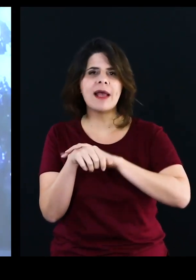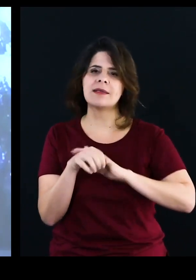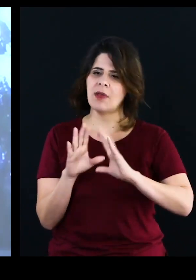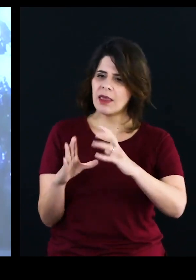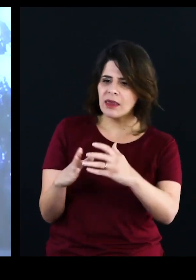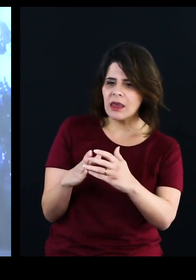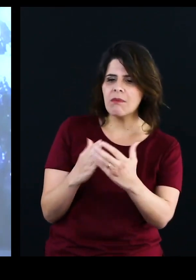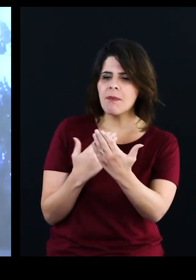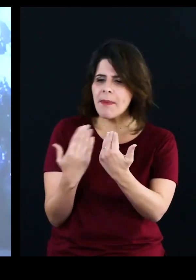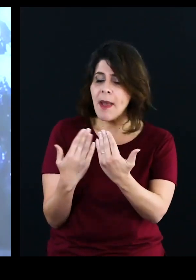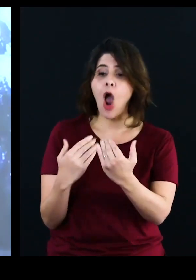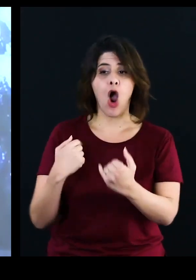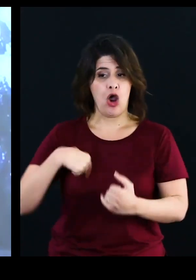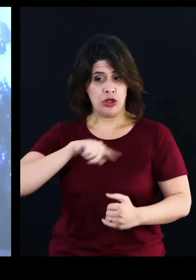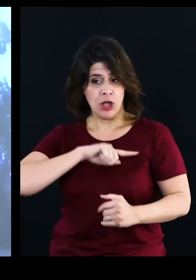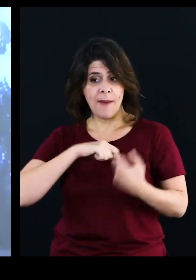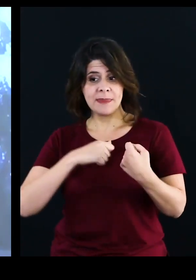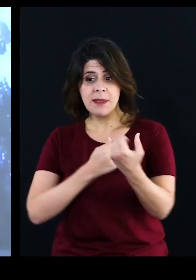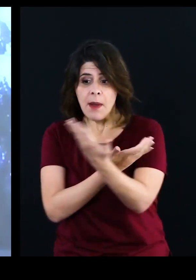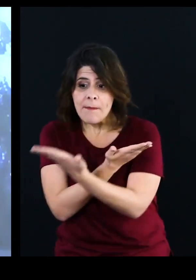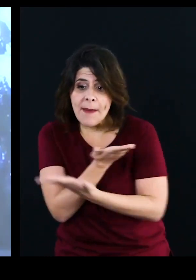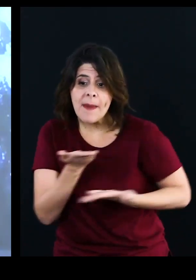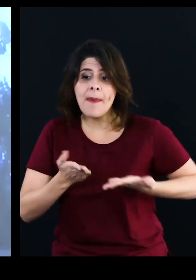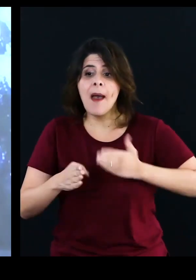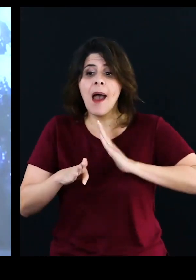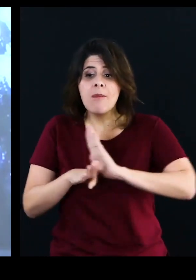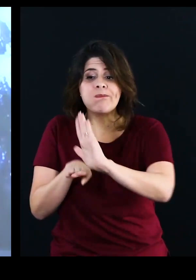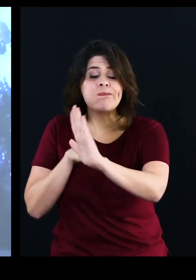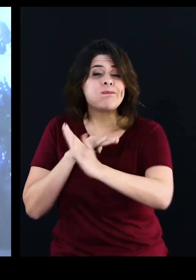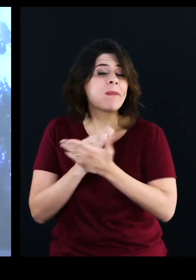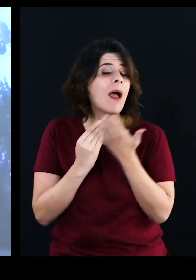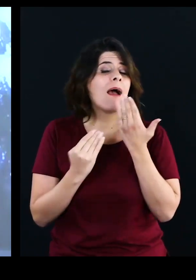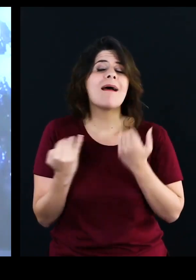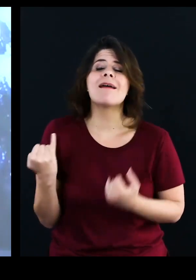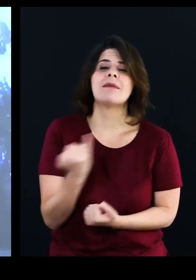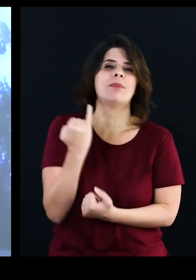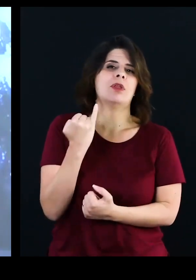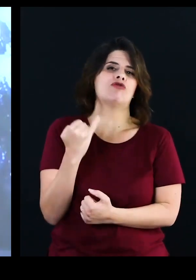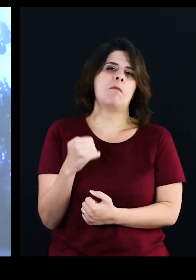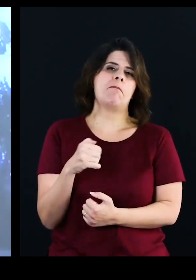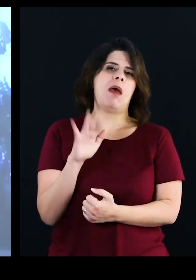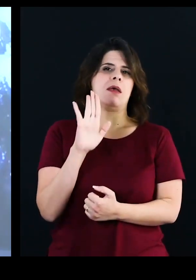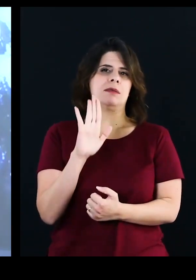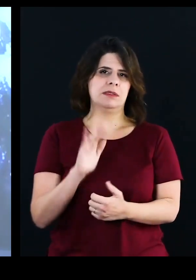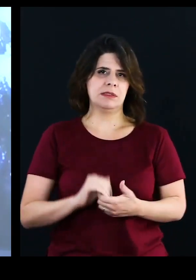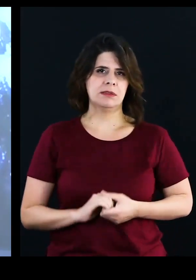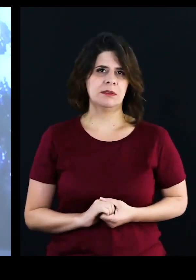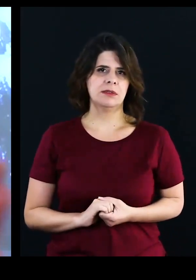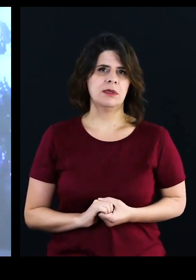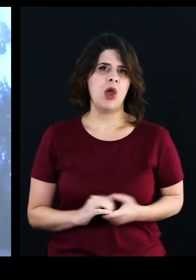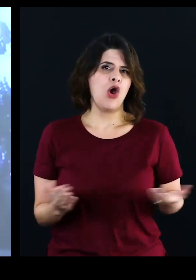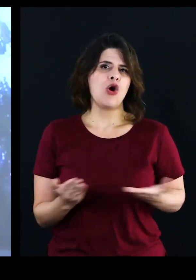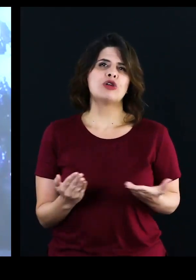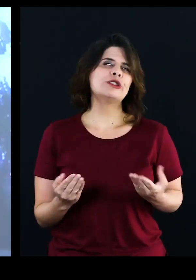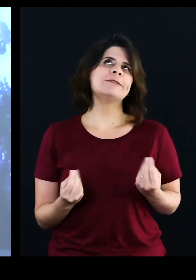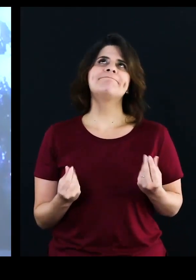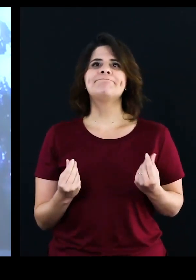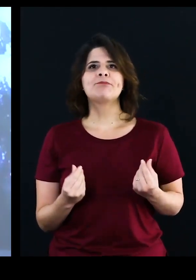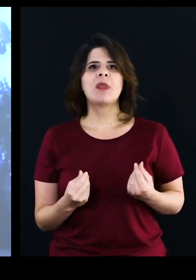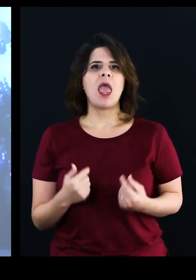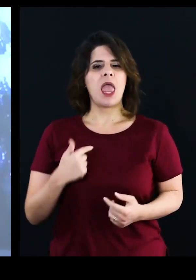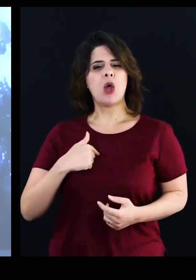trabalho colaborativo como hoje algo central, né? Não existe mais aquele que é o